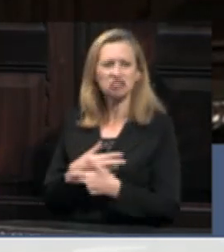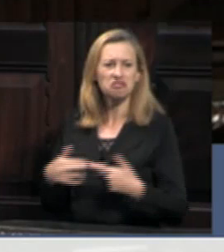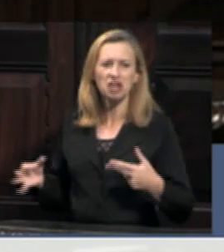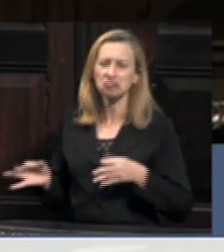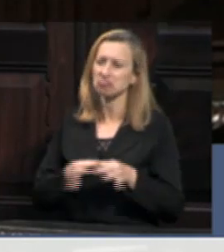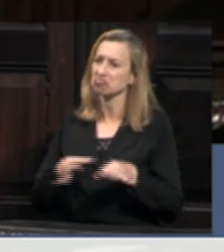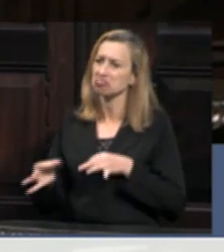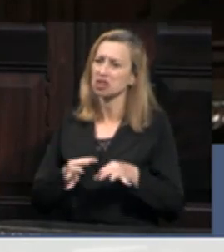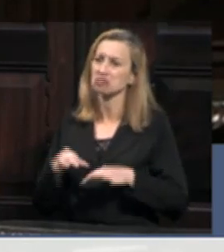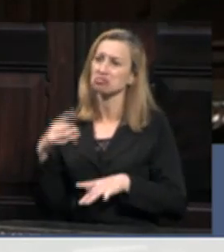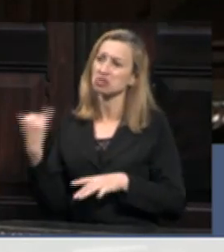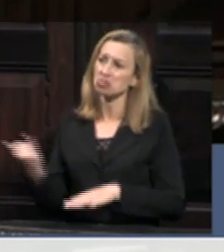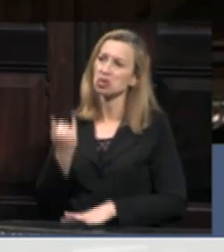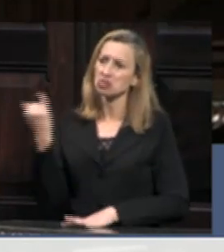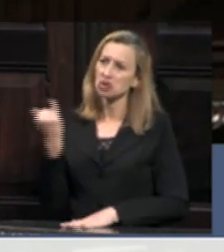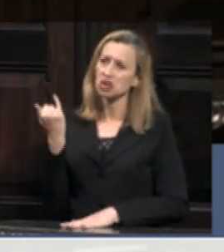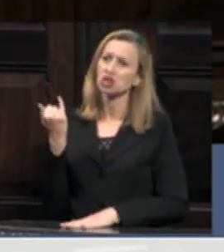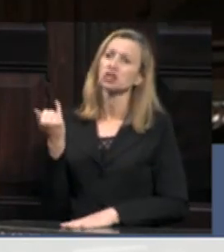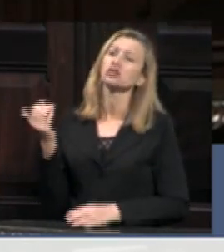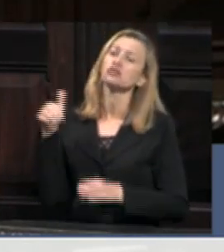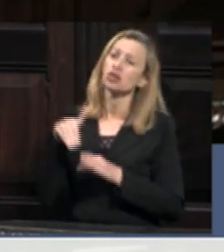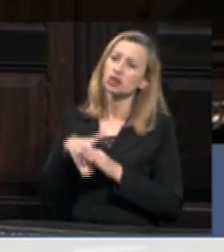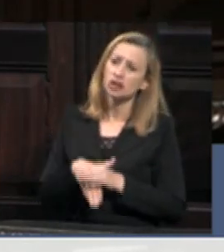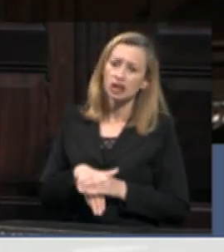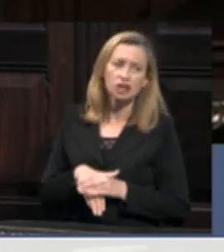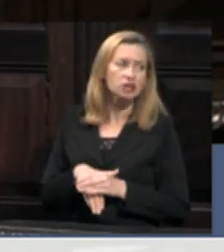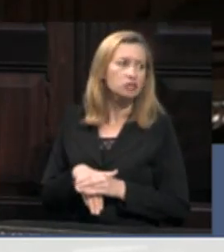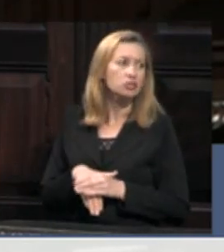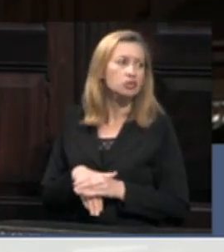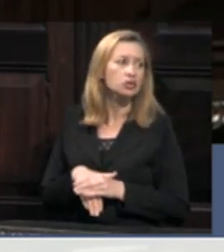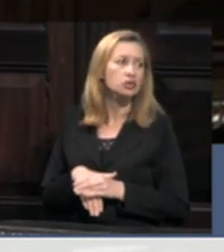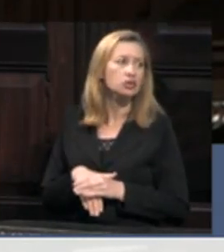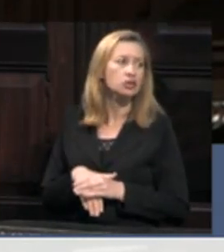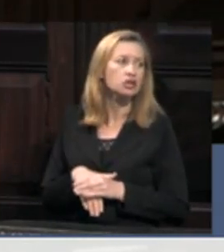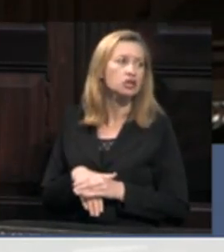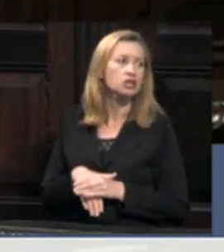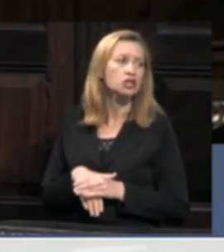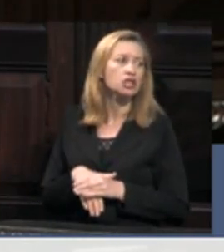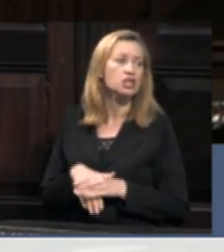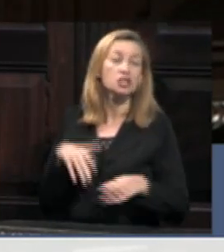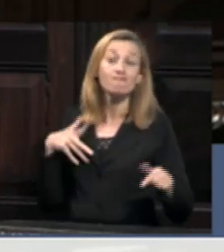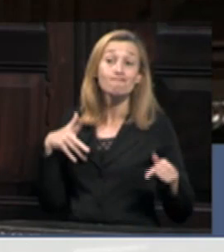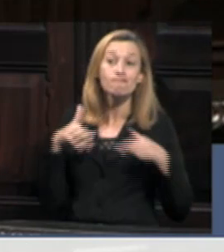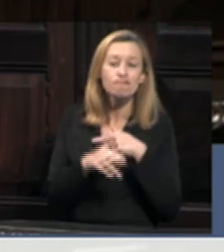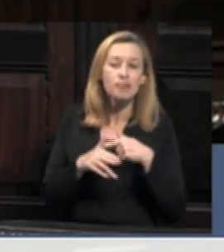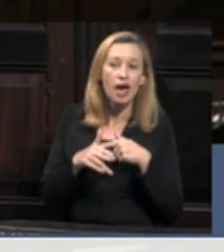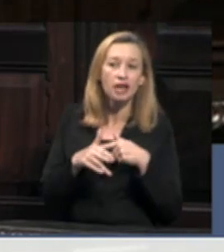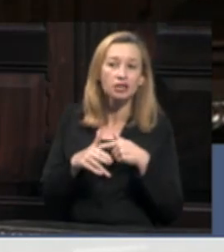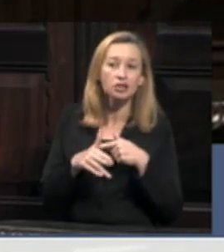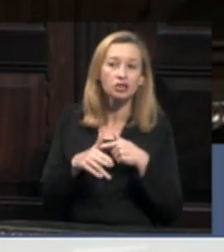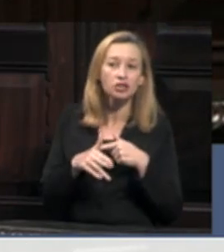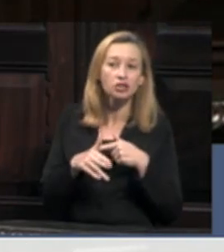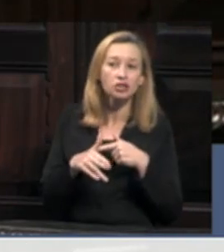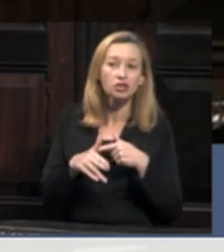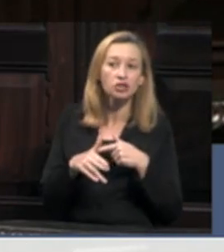importantes, votaremos aquele que impede a